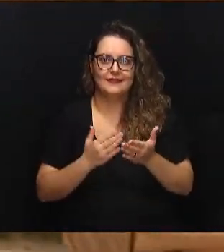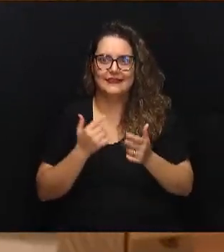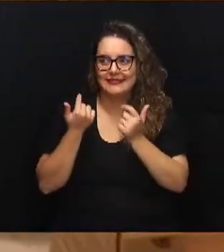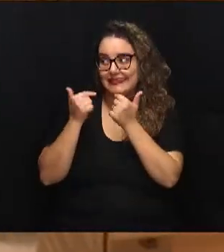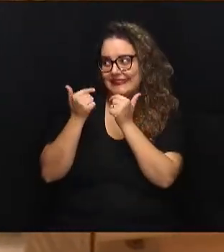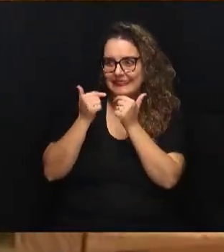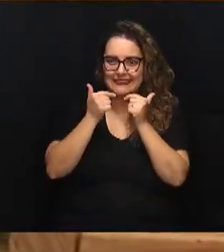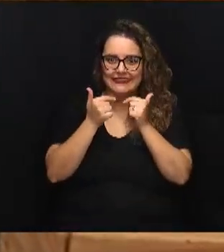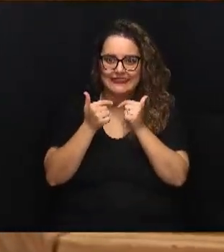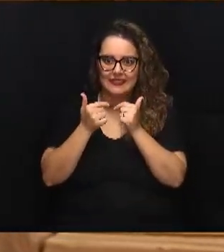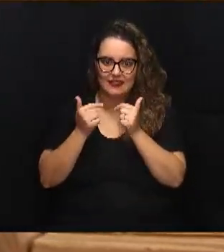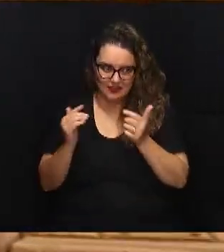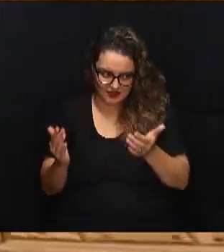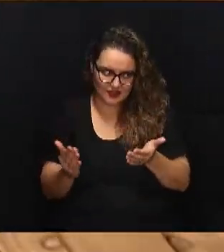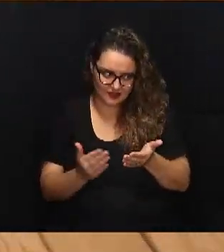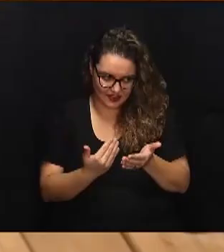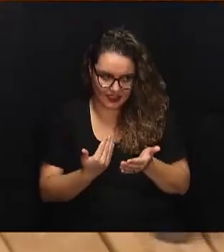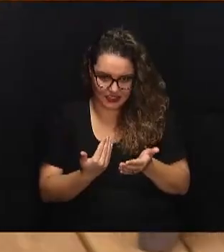A gente vira?